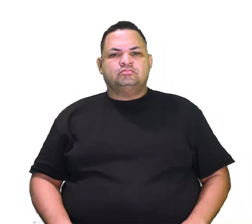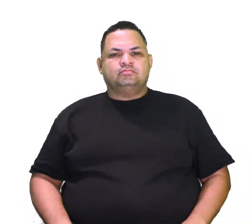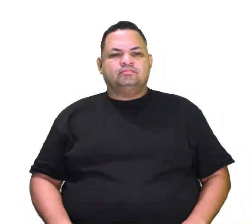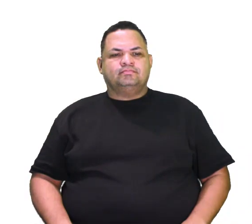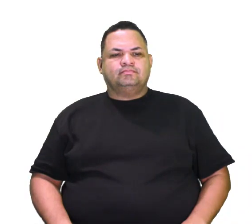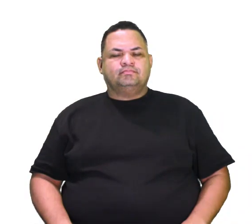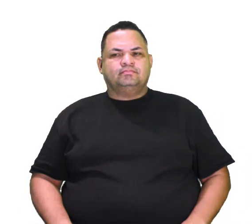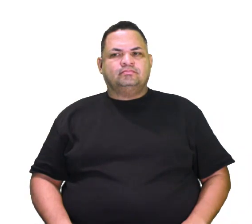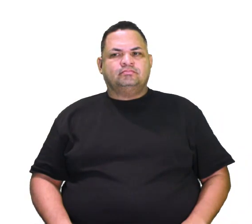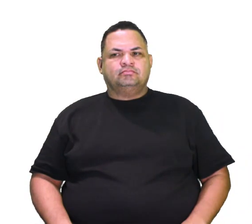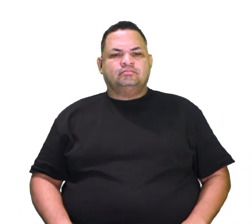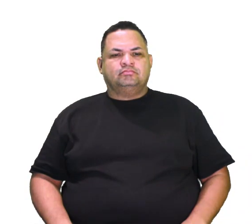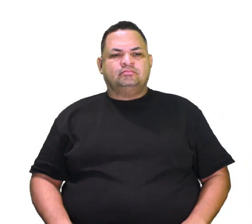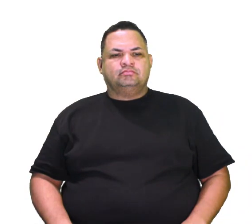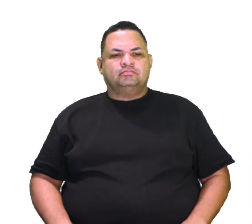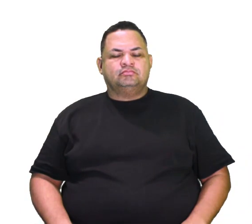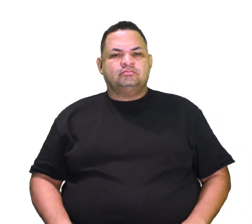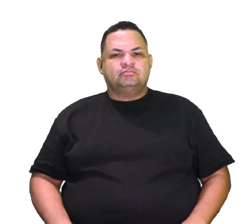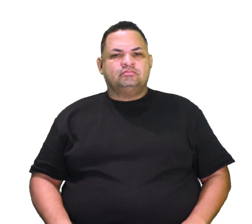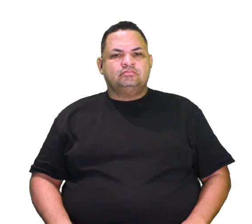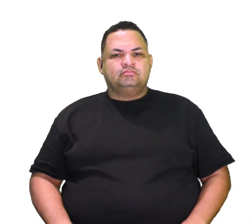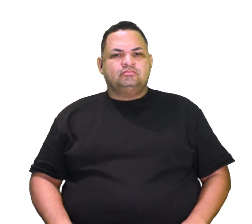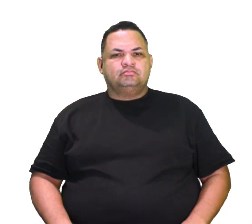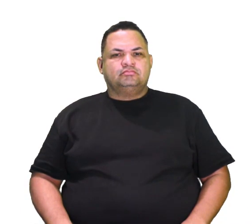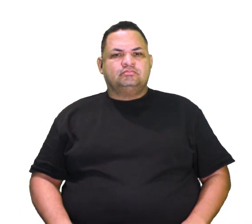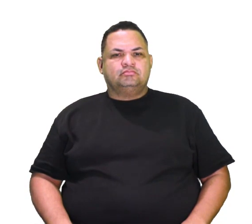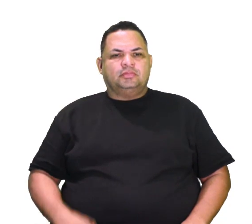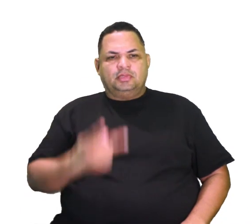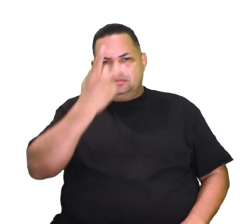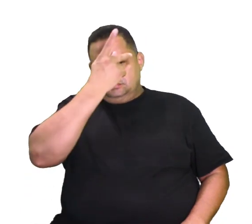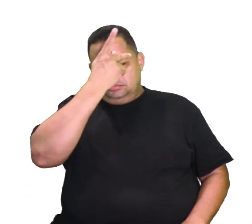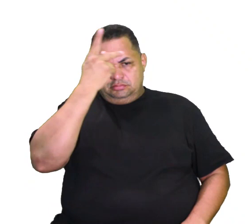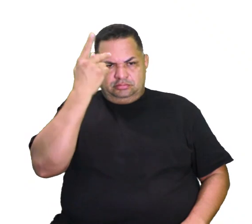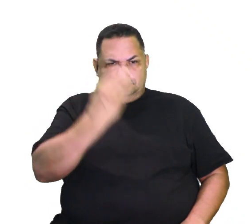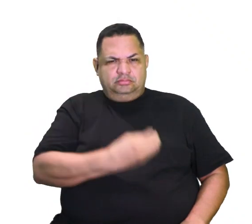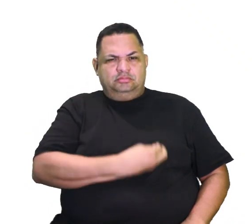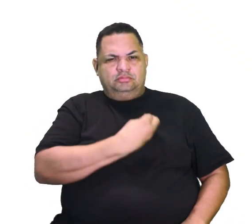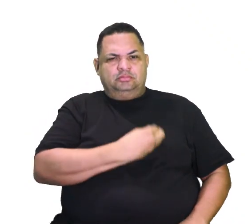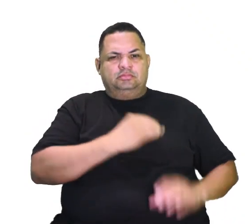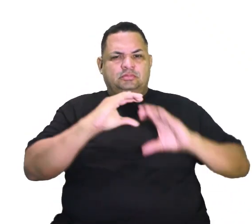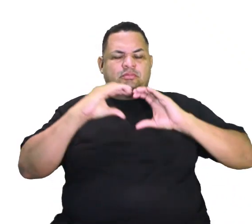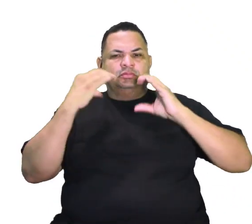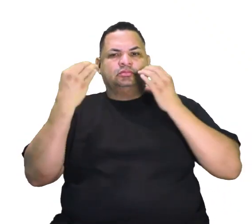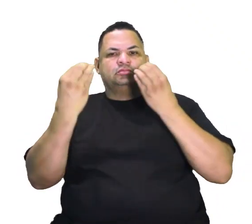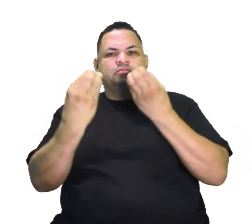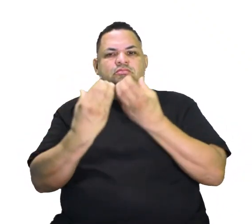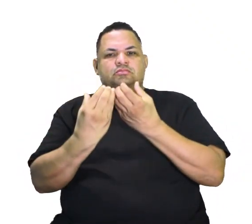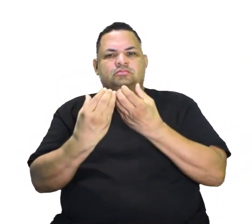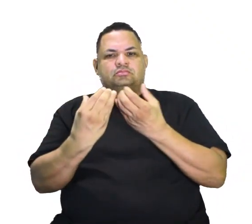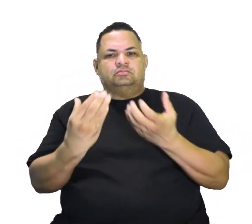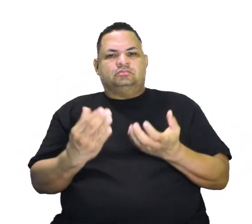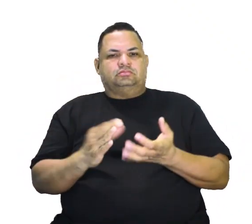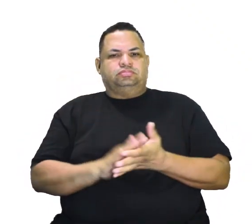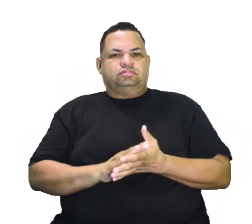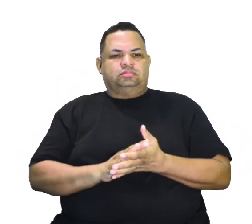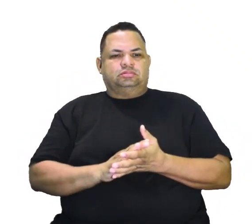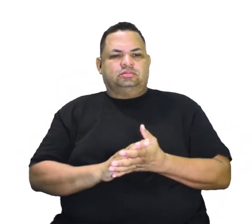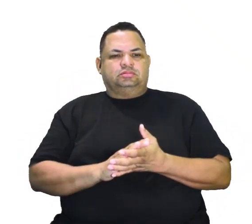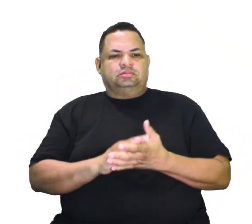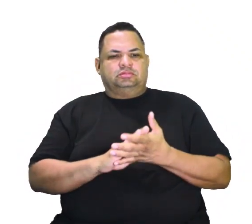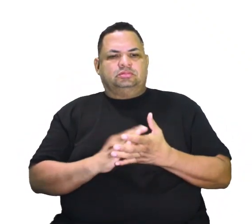Muito bem, aqui um pouco, né, das pessoas que vivem nessa comunidade, que são